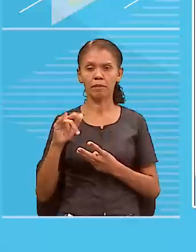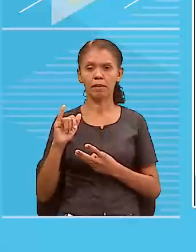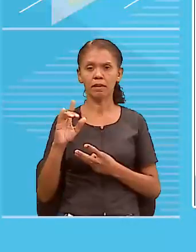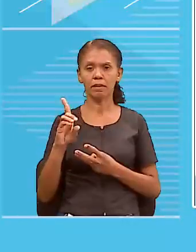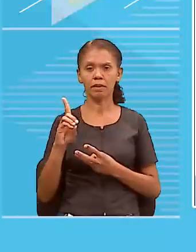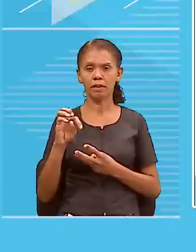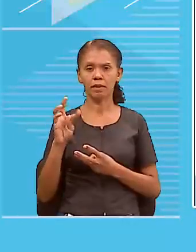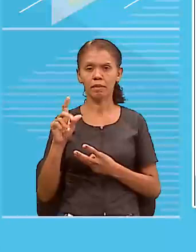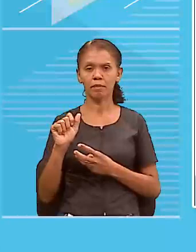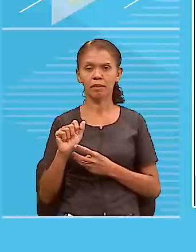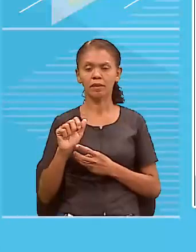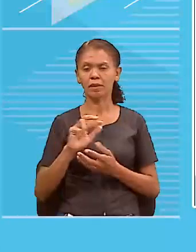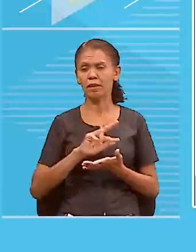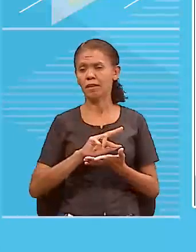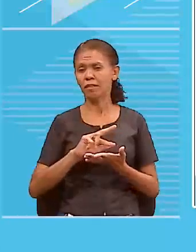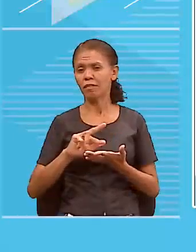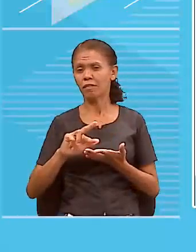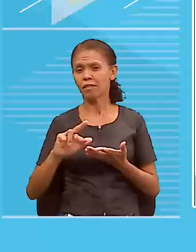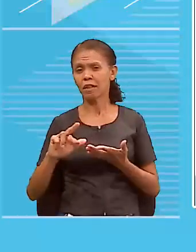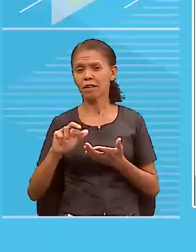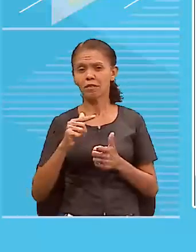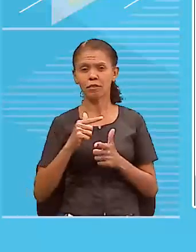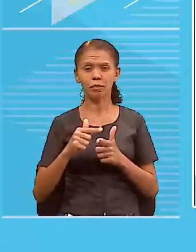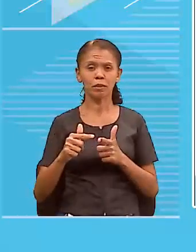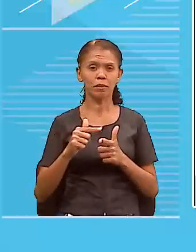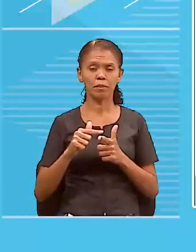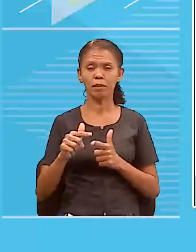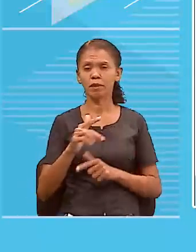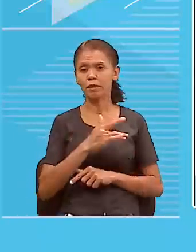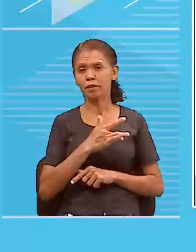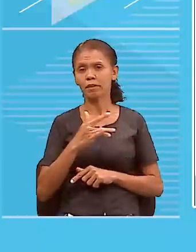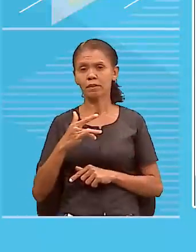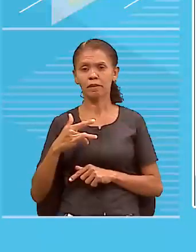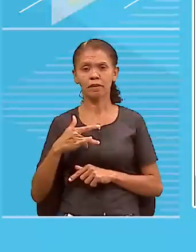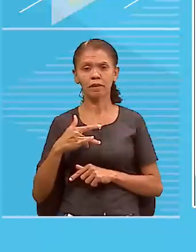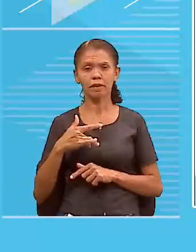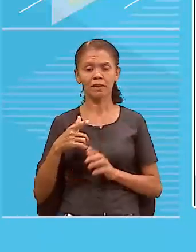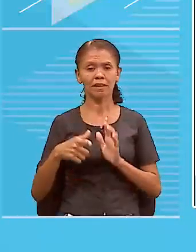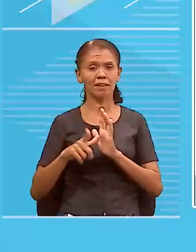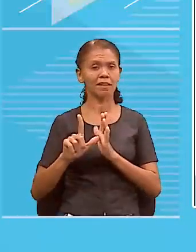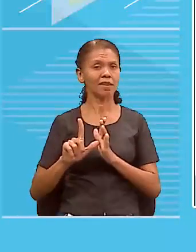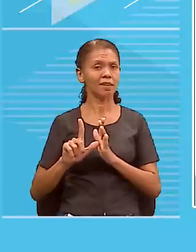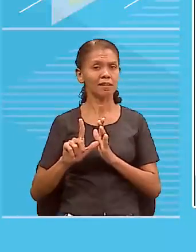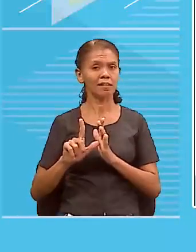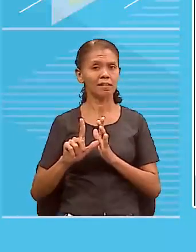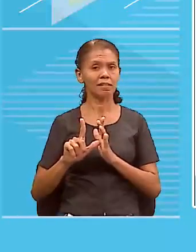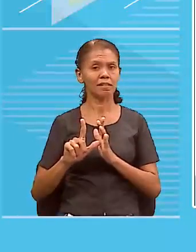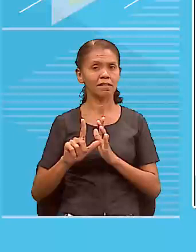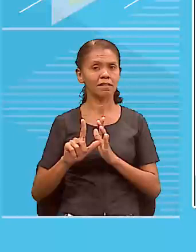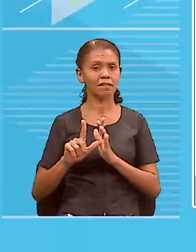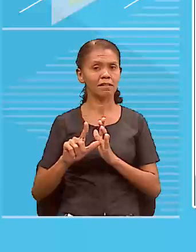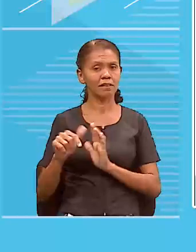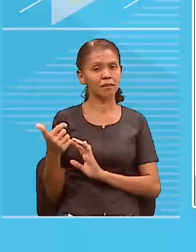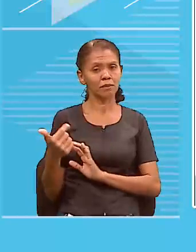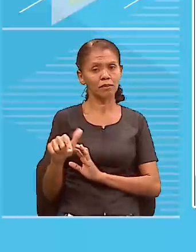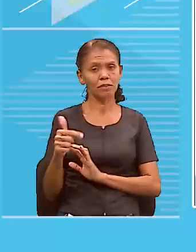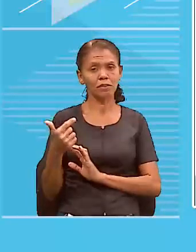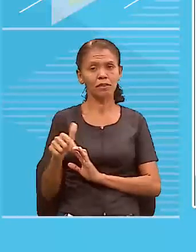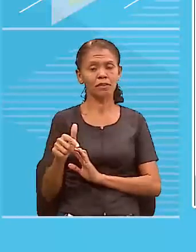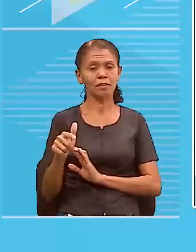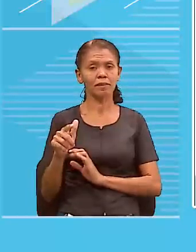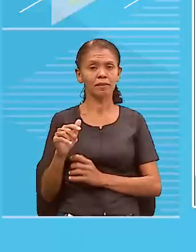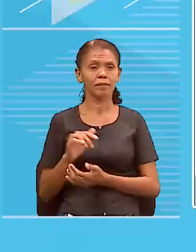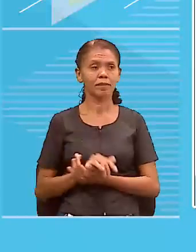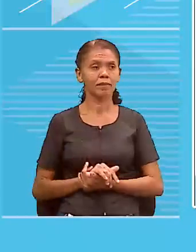aí um surto de vários problemas de saúde que não se ouvia falar então tem muito